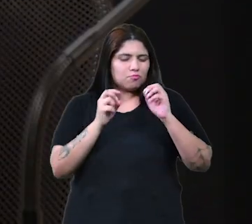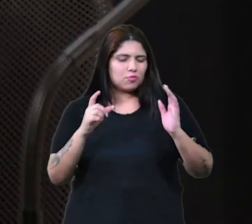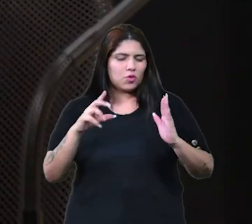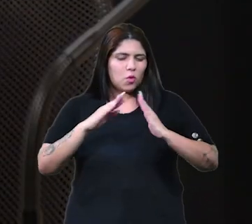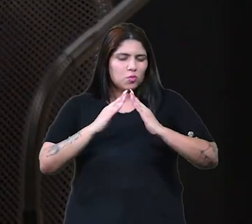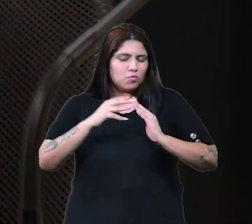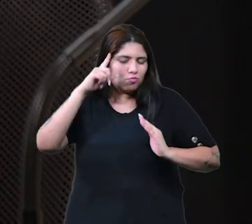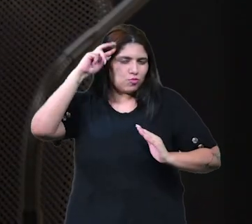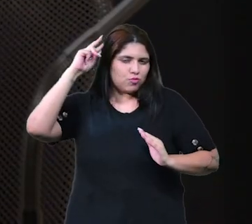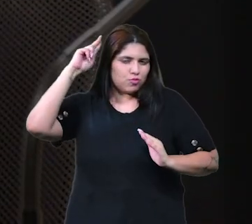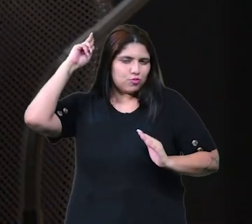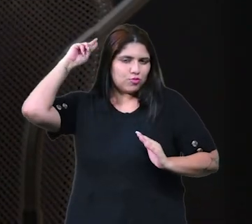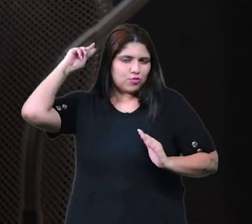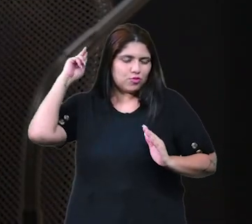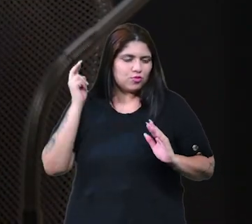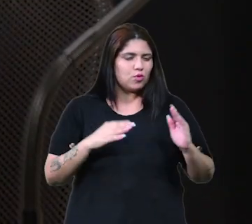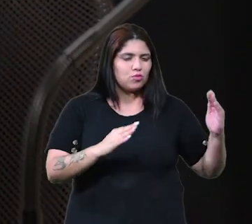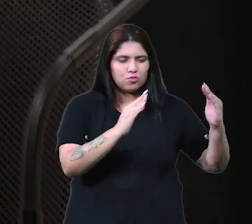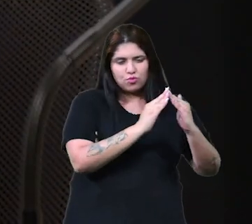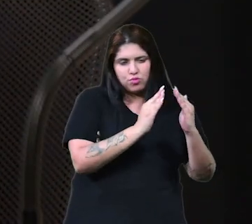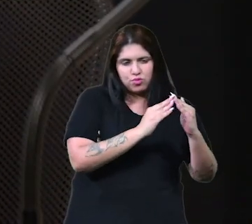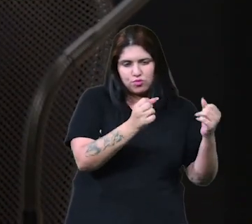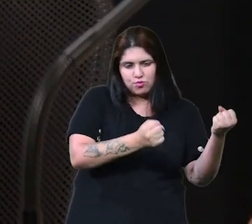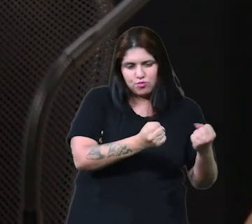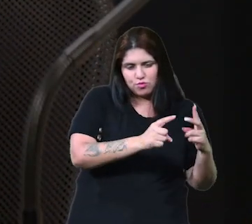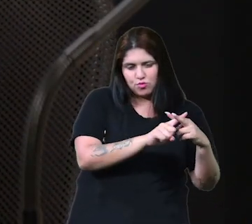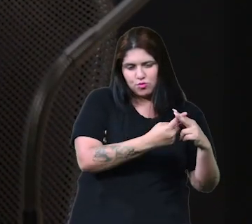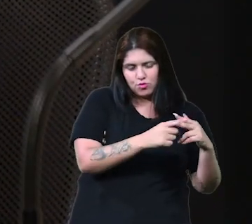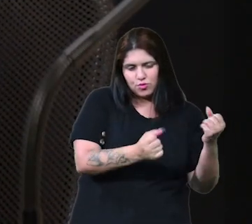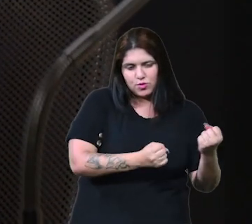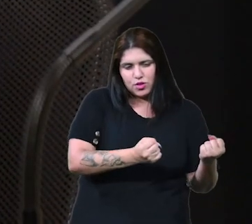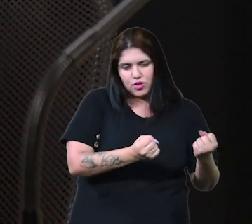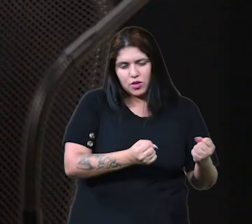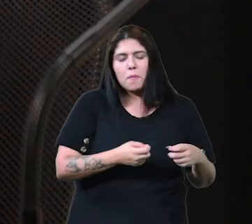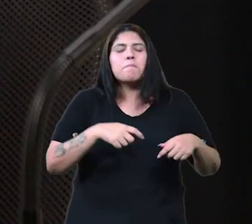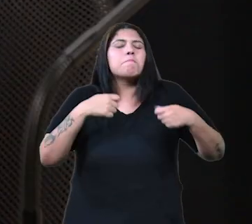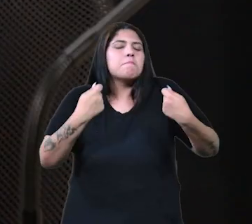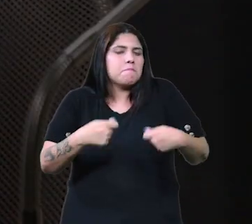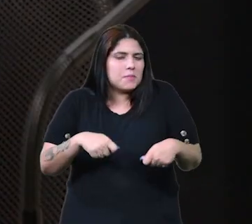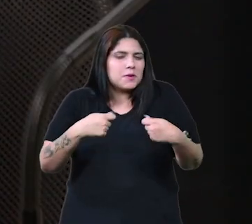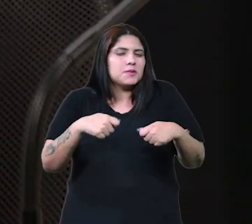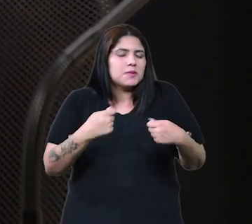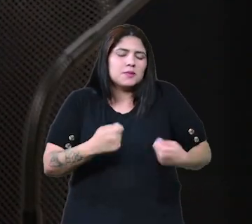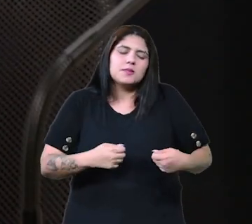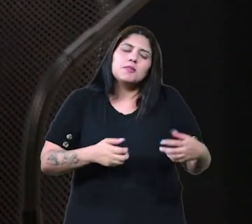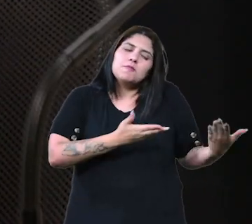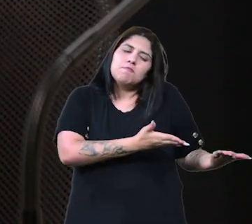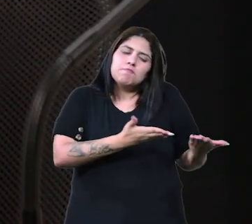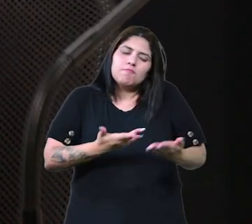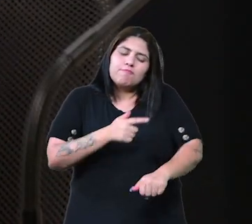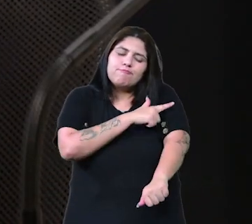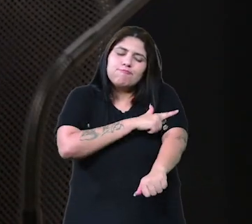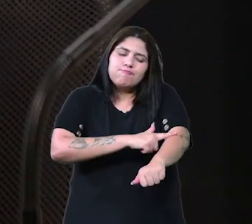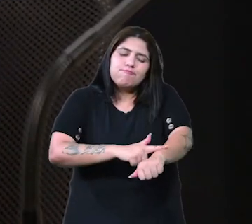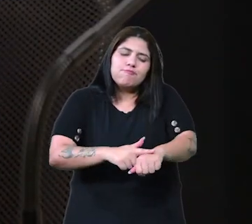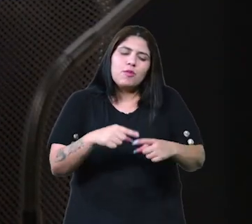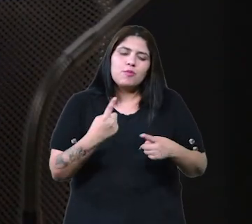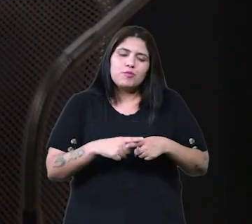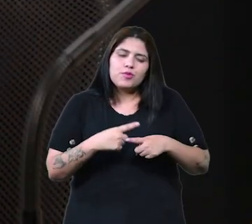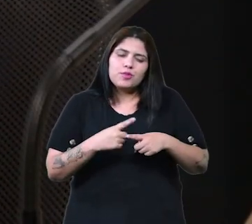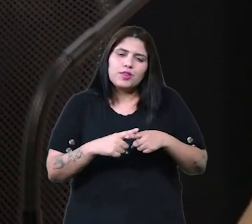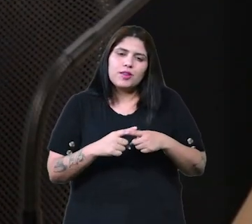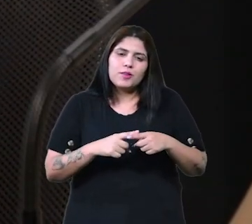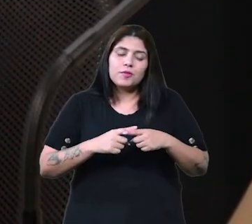é interessante que se tenha a prática da hospitalidade, porque isso gera justamente fidelização de um cliente. O cliente que é